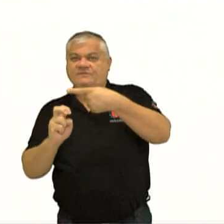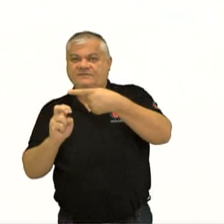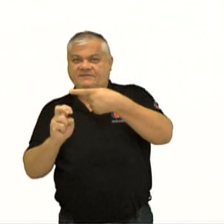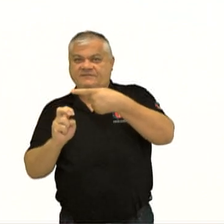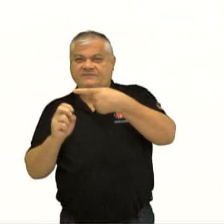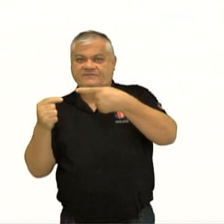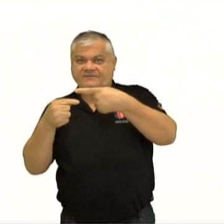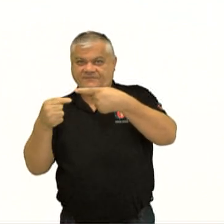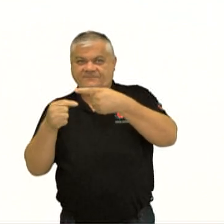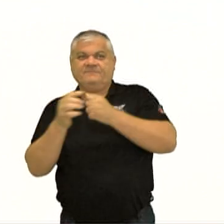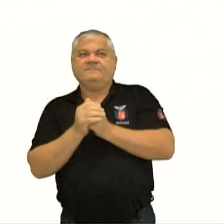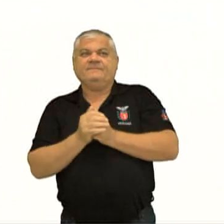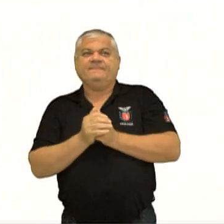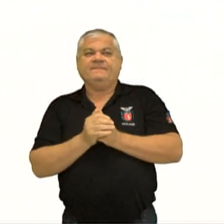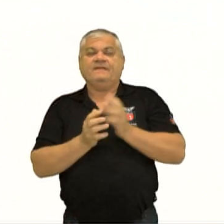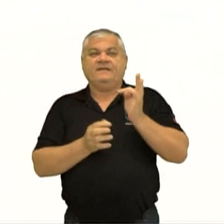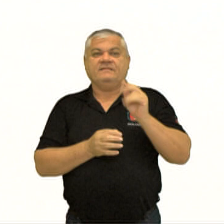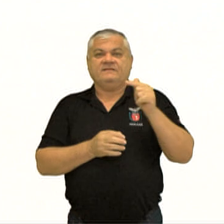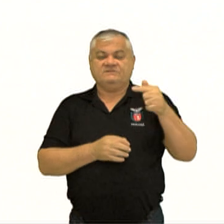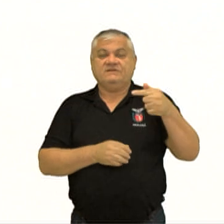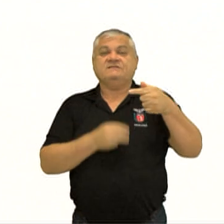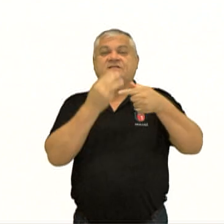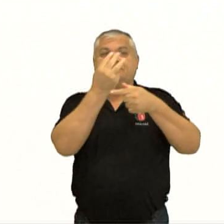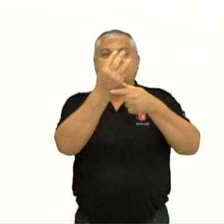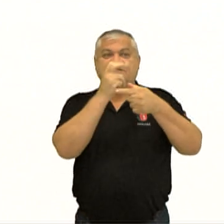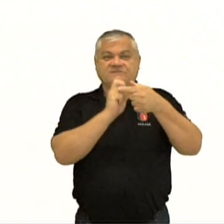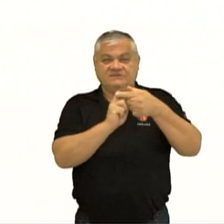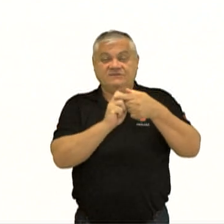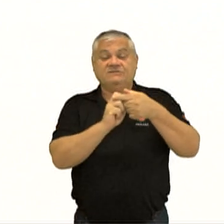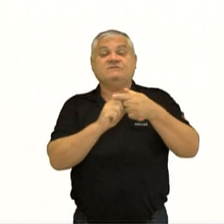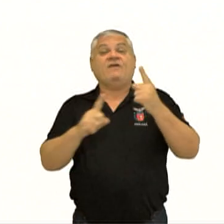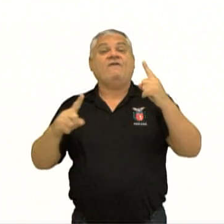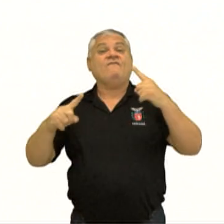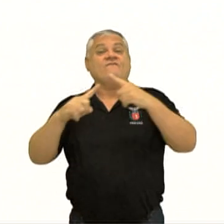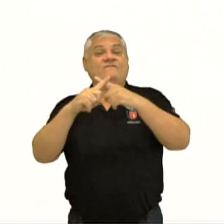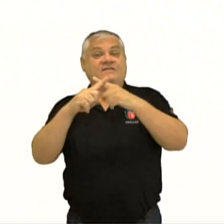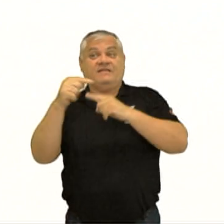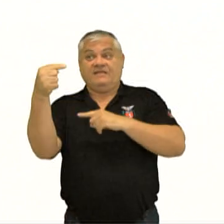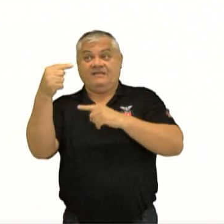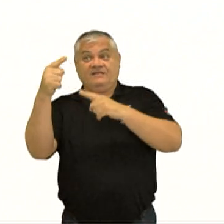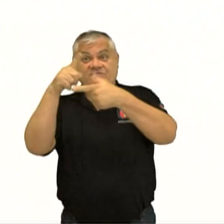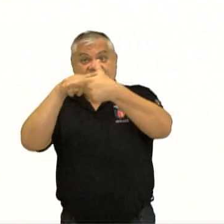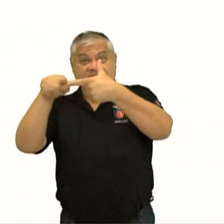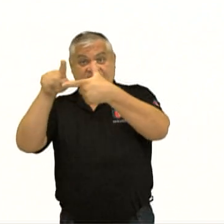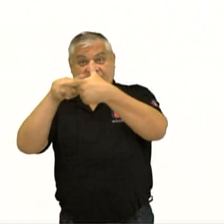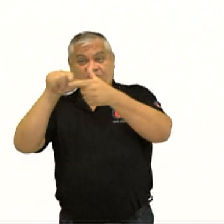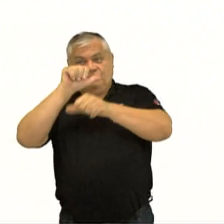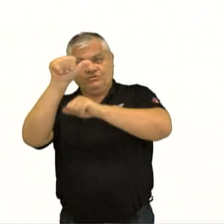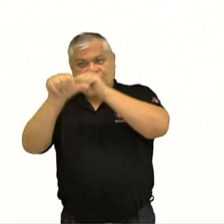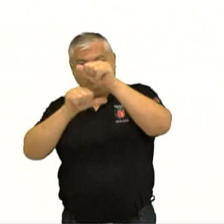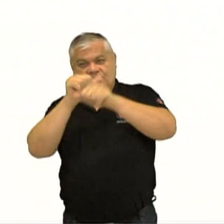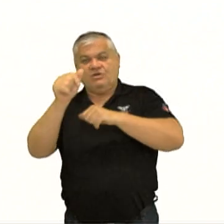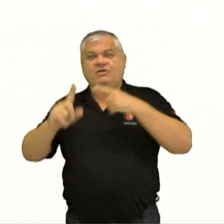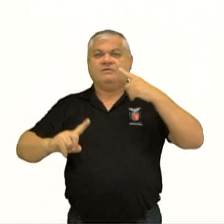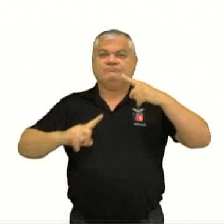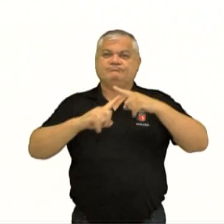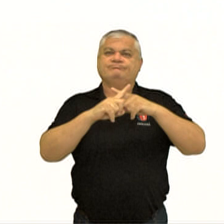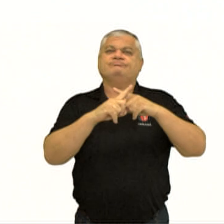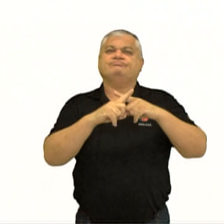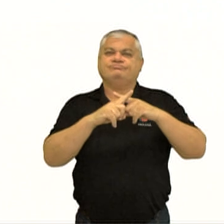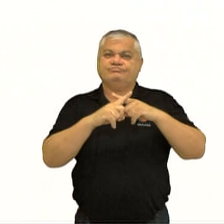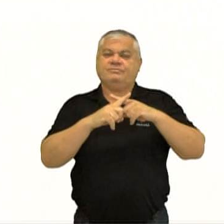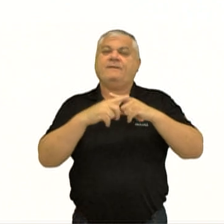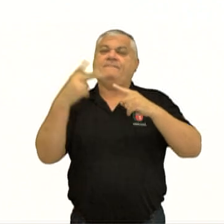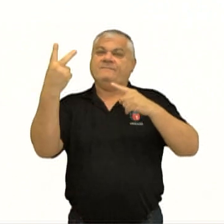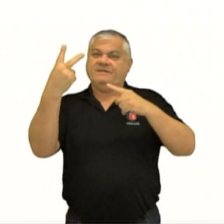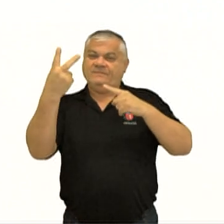menos 4/5. Então, tangente, quando eu tenho divisão de duas frações, pega essa dica, divisão de duas frações, eu copio a